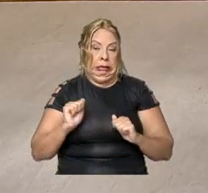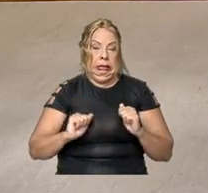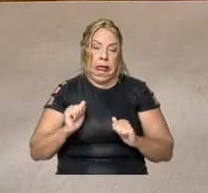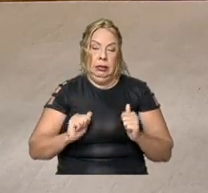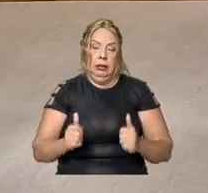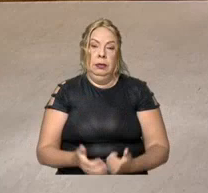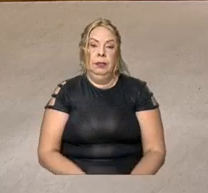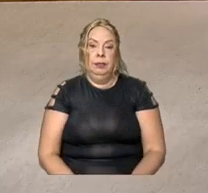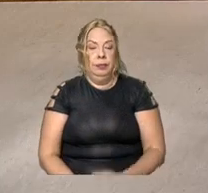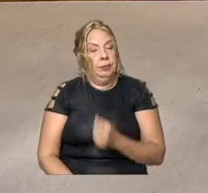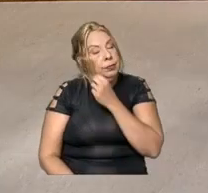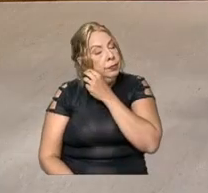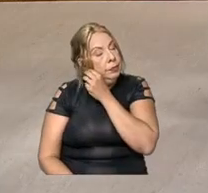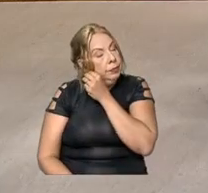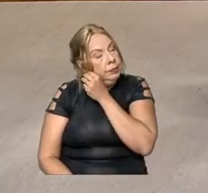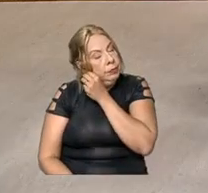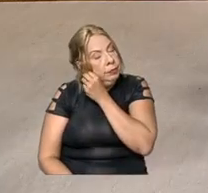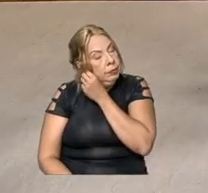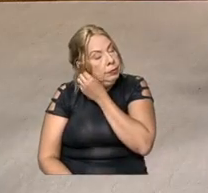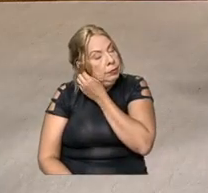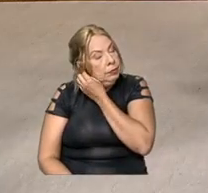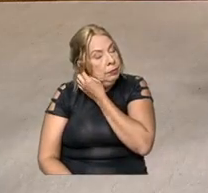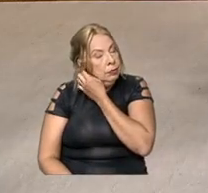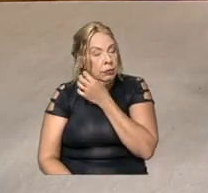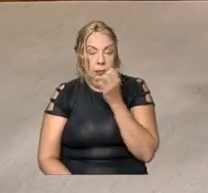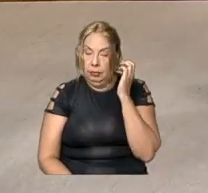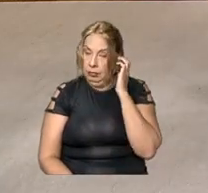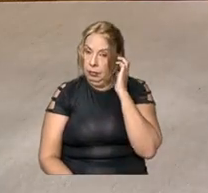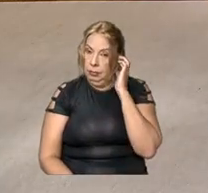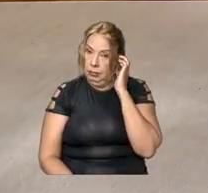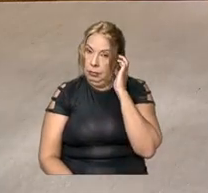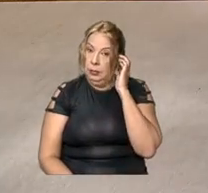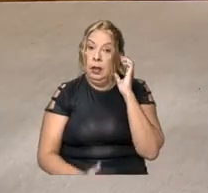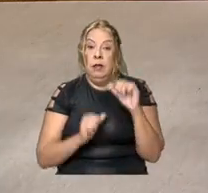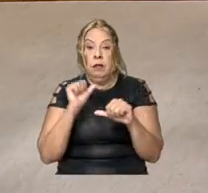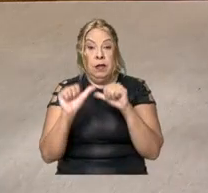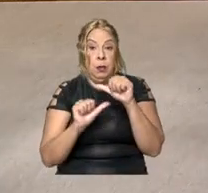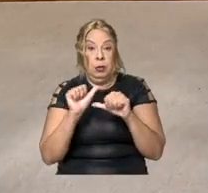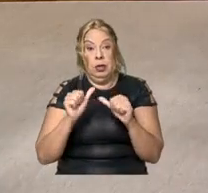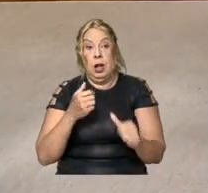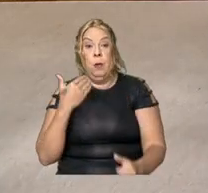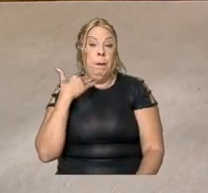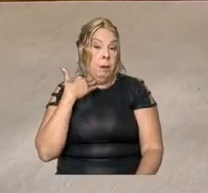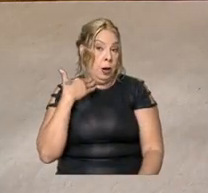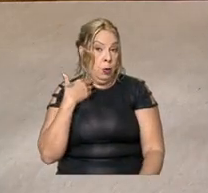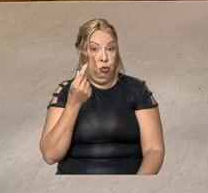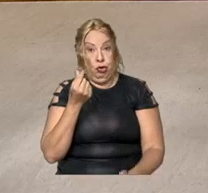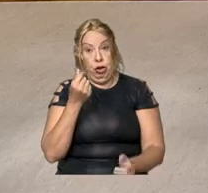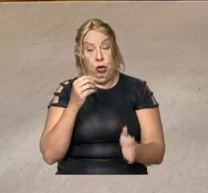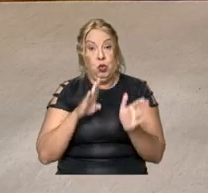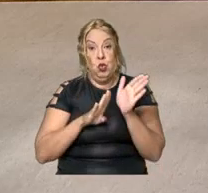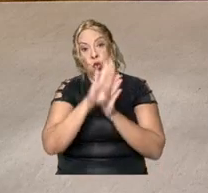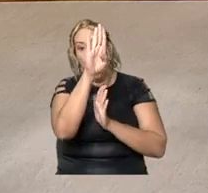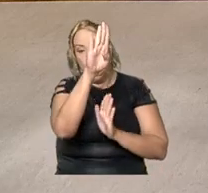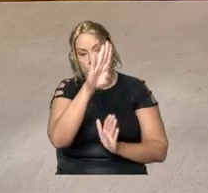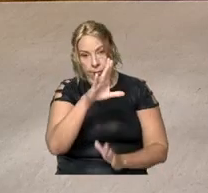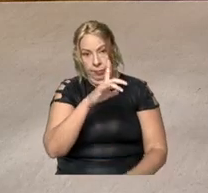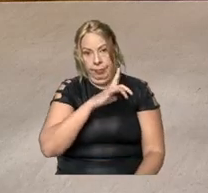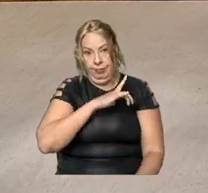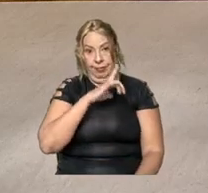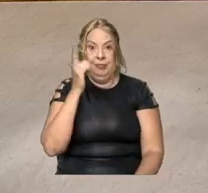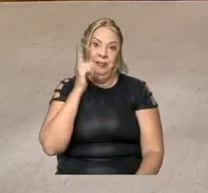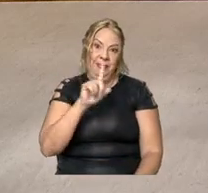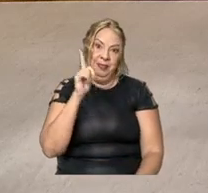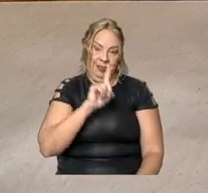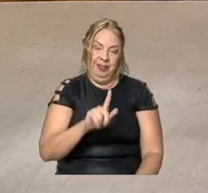os presentes sim, que os pequenos vão pedir, sim, né? Aquele up na conta bancária que deixa qualquer um comemorando igual criança que